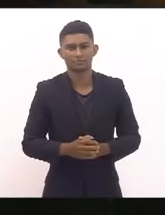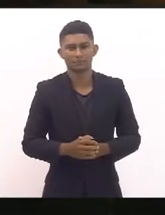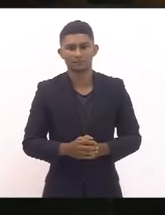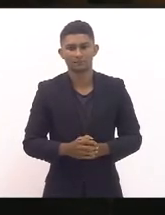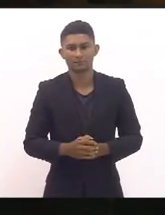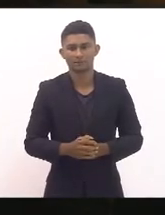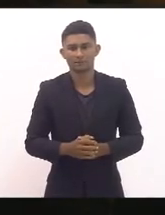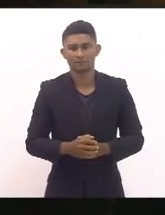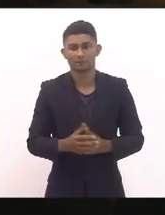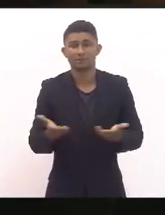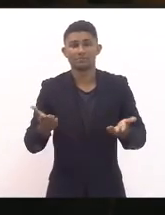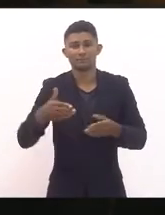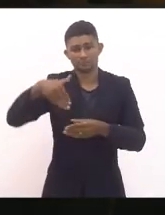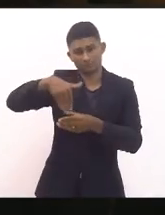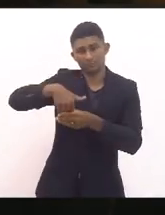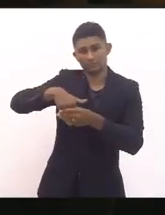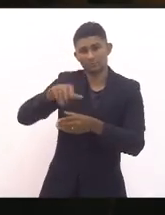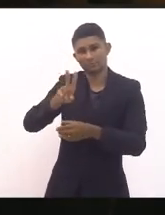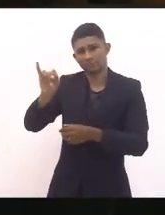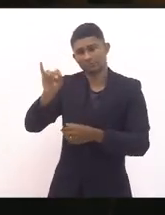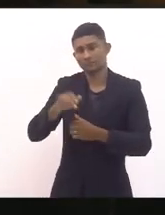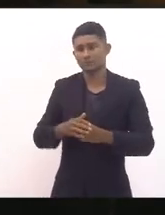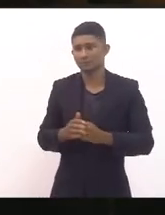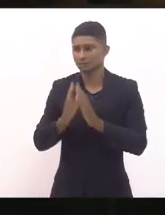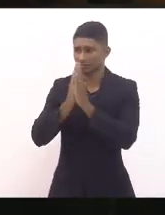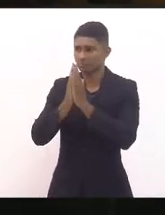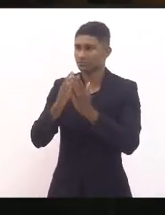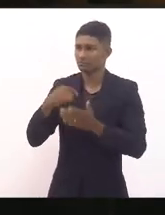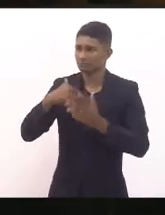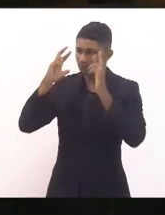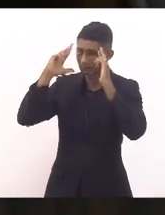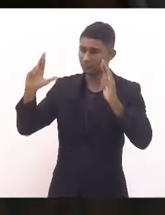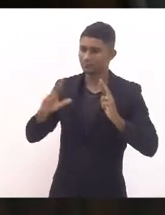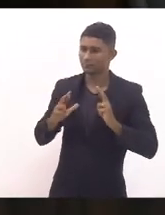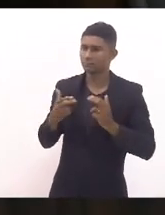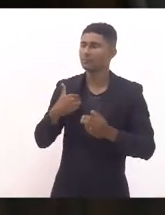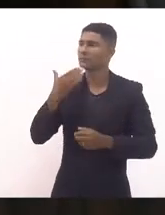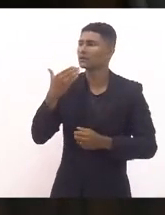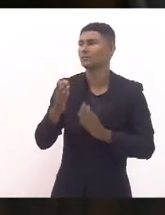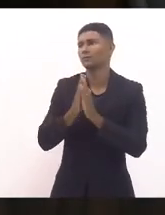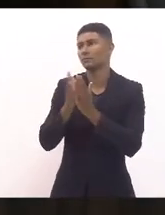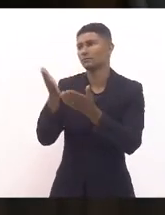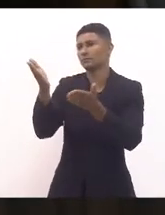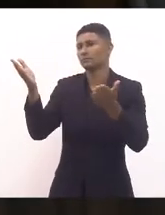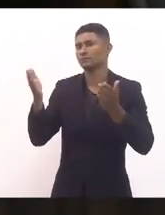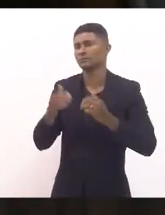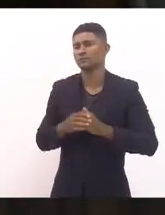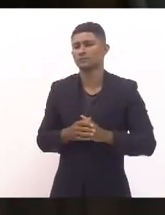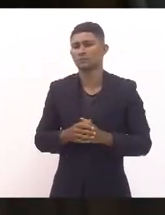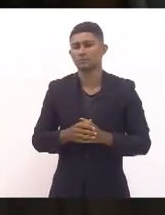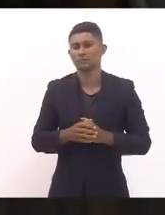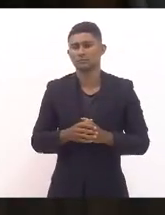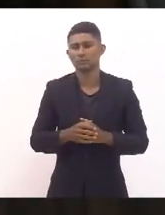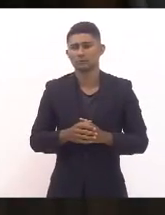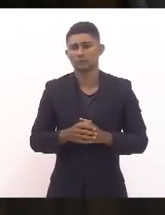Vamos votar, amigo. A gente vai votar, deixa eu terminar aqui eu de falar. Eu pediria, por gentileza, a galeria, porque o parlamento